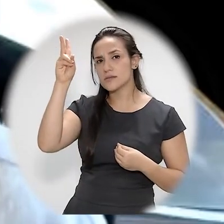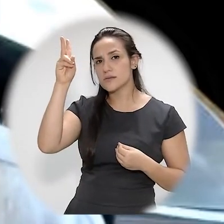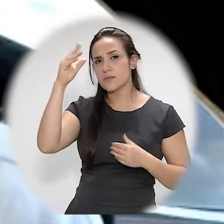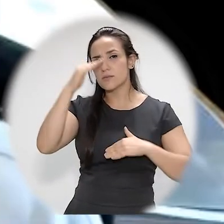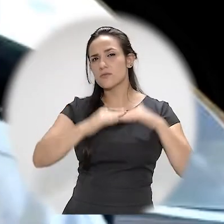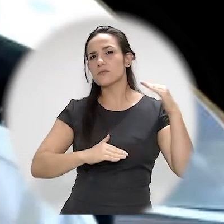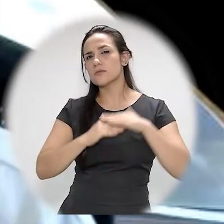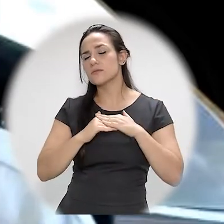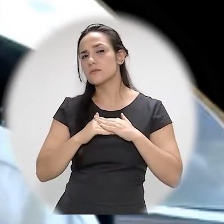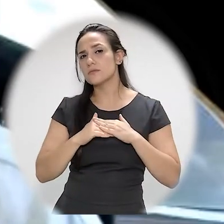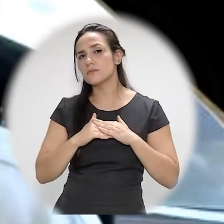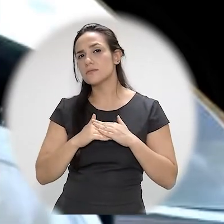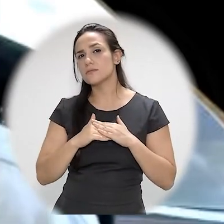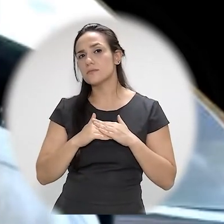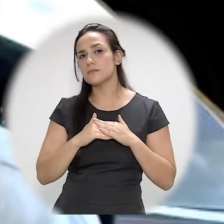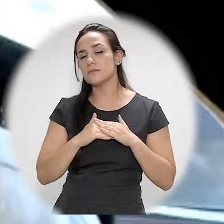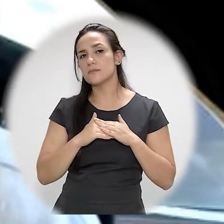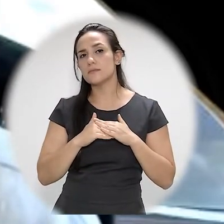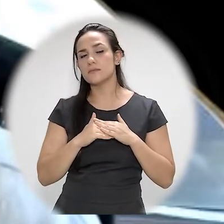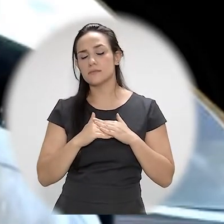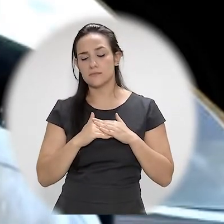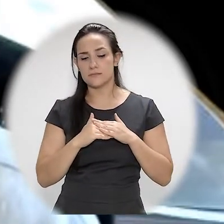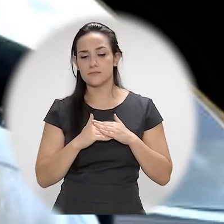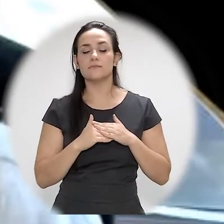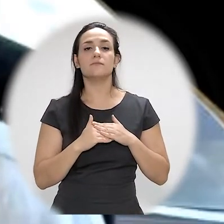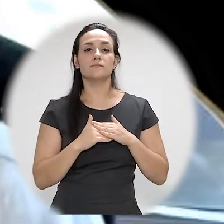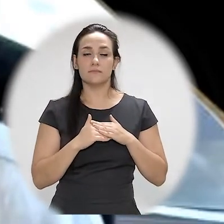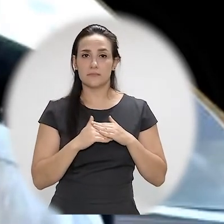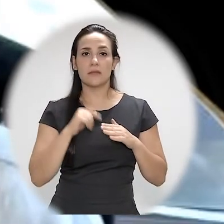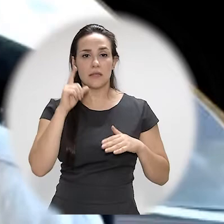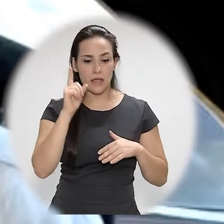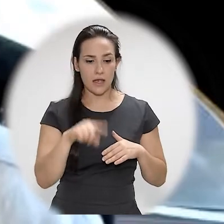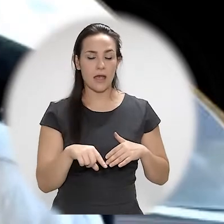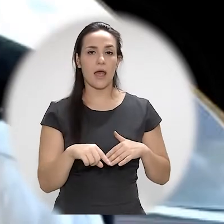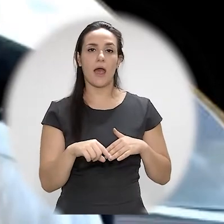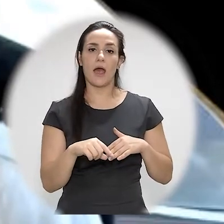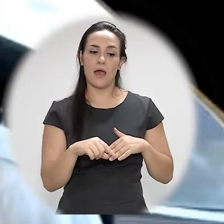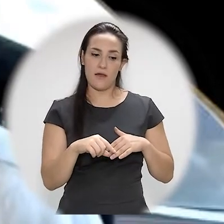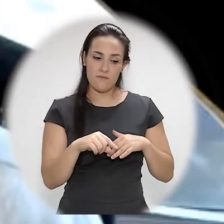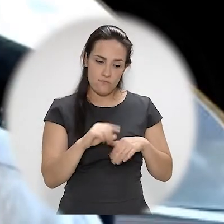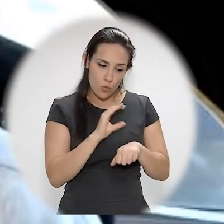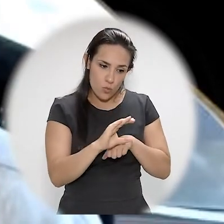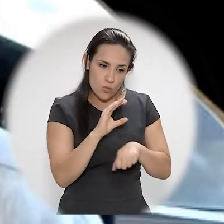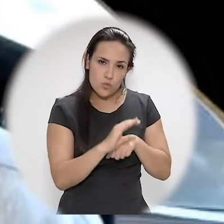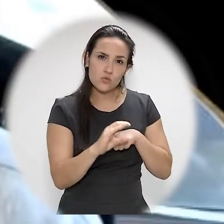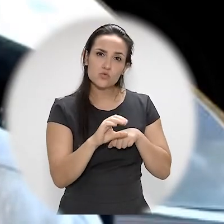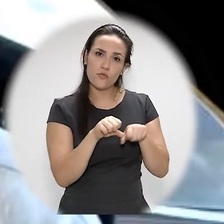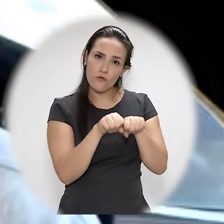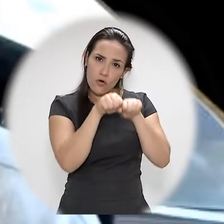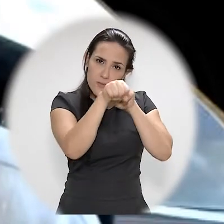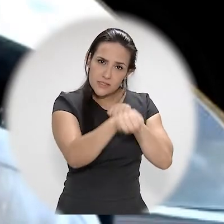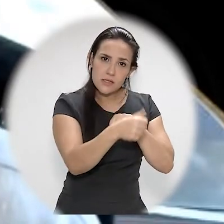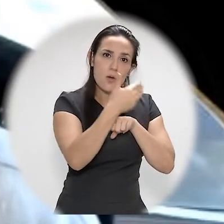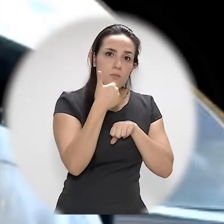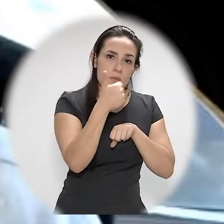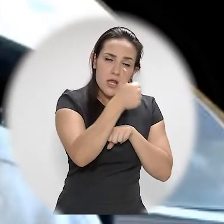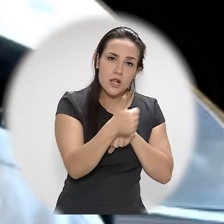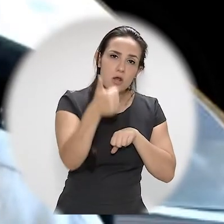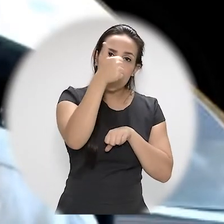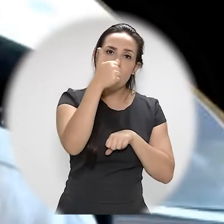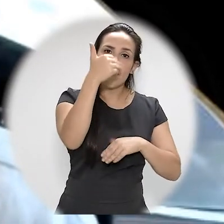valorizar é investir sempre na formação desses profissionais, né? Não só na formação profissional, como também